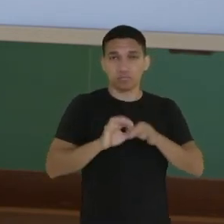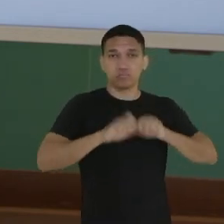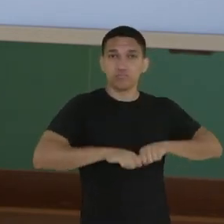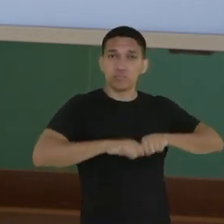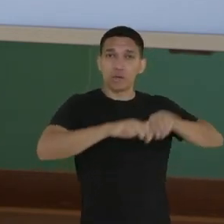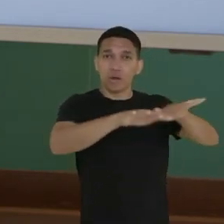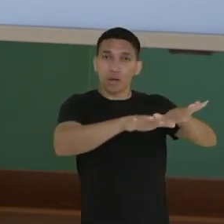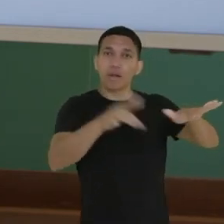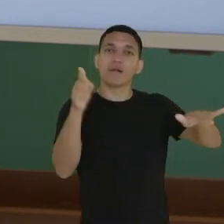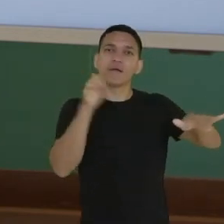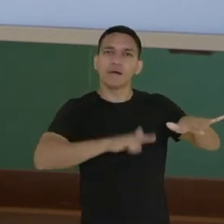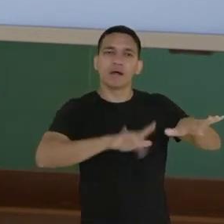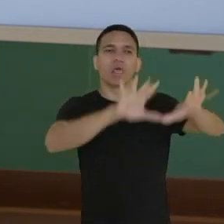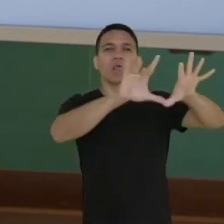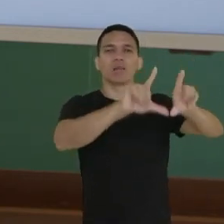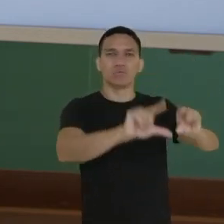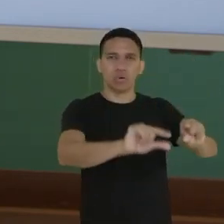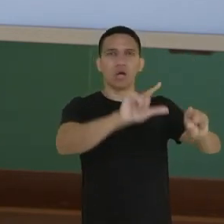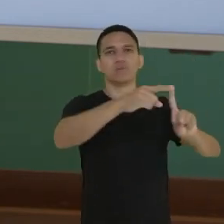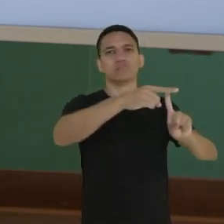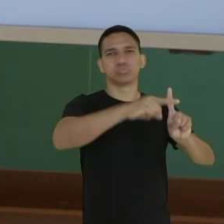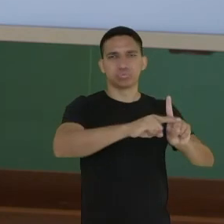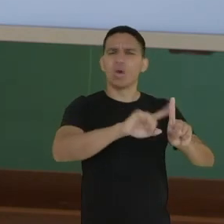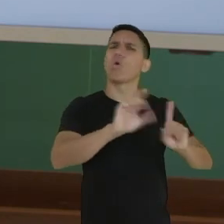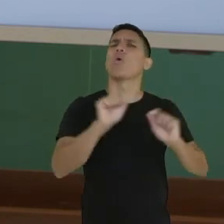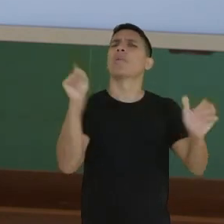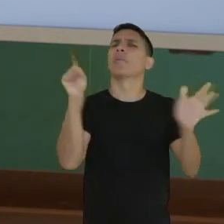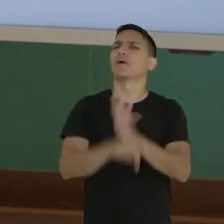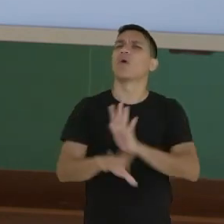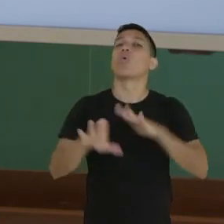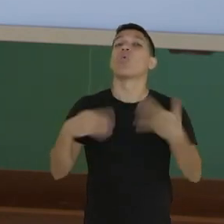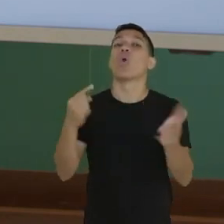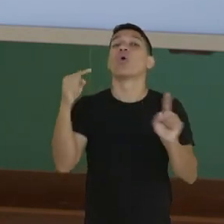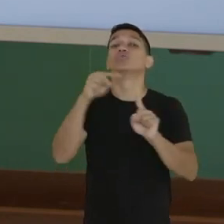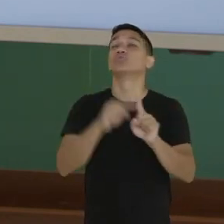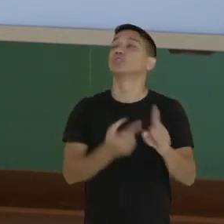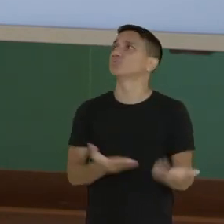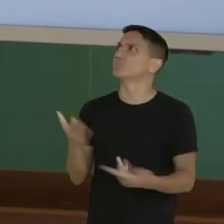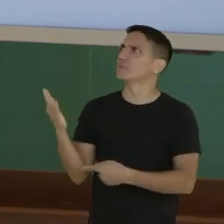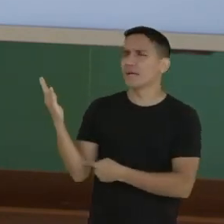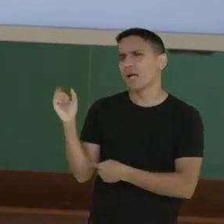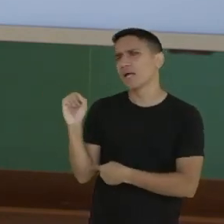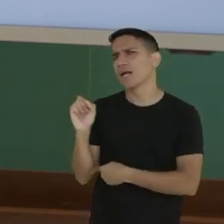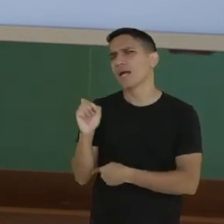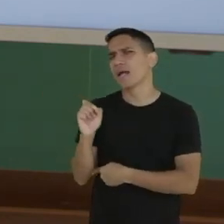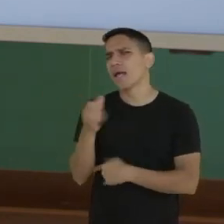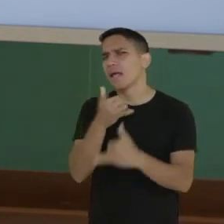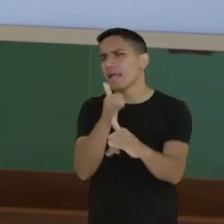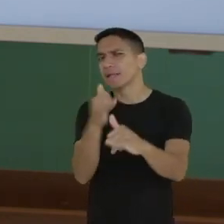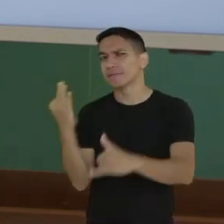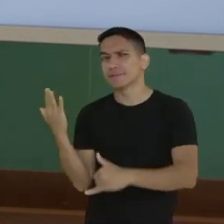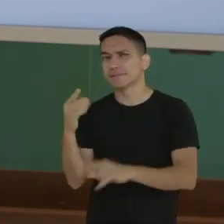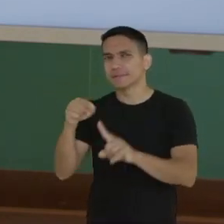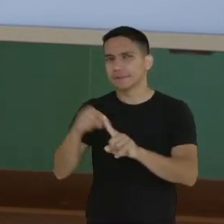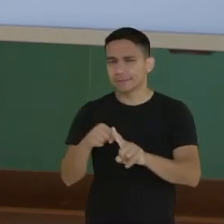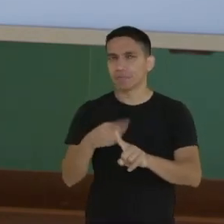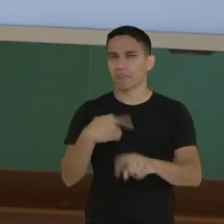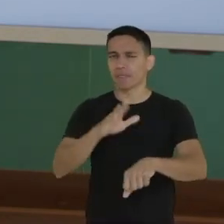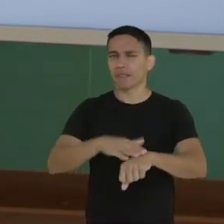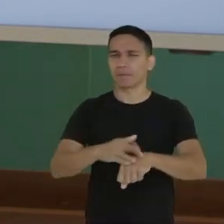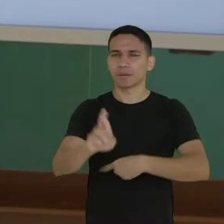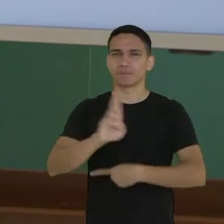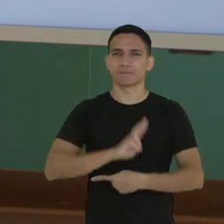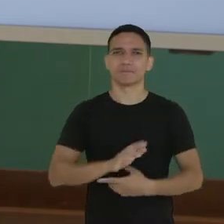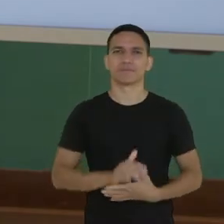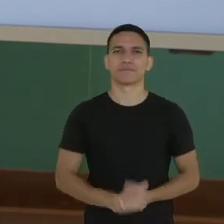de resfriamento. Minha pergunta é, que tipo de fonte de energia é essa aqui? Eu vou dar um tempo para vocês e daqui a pouco